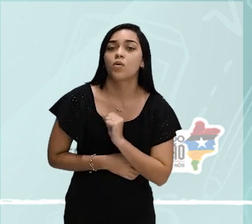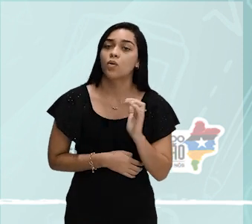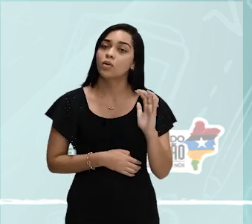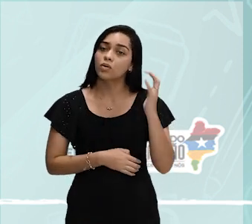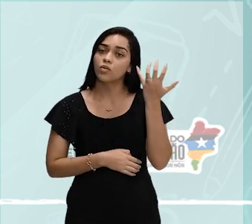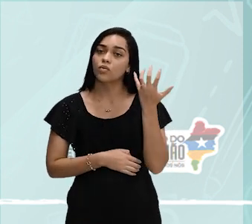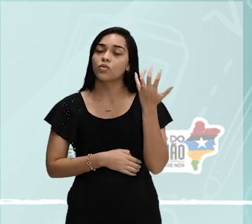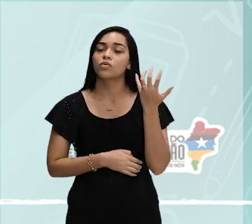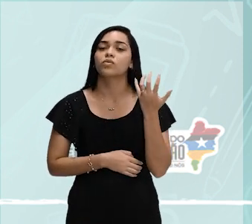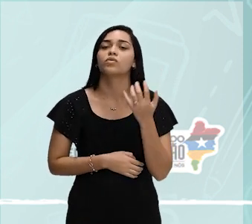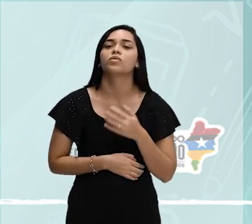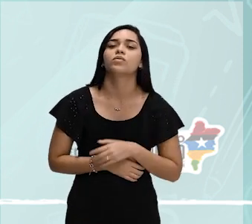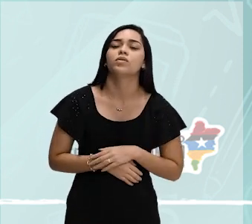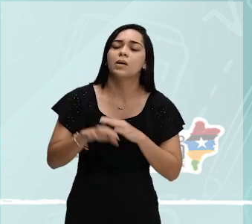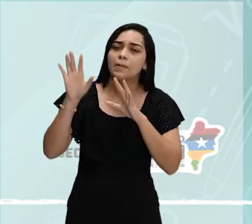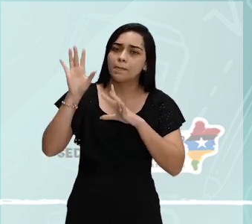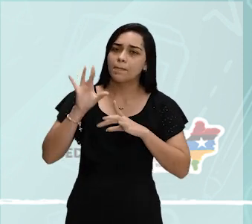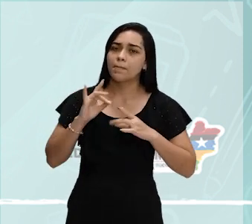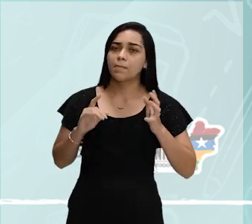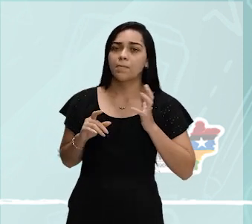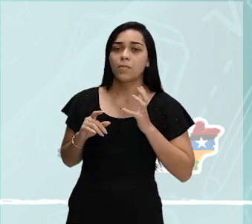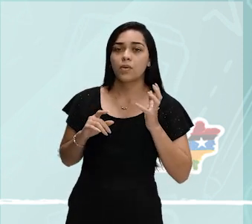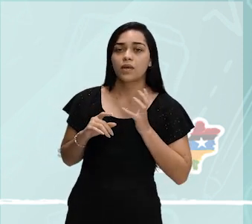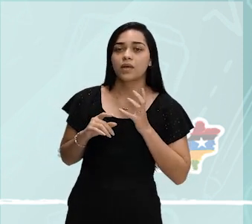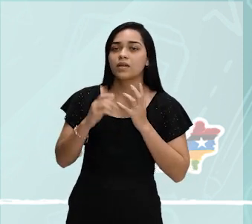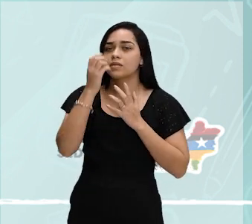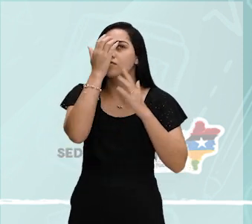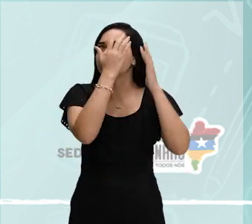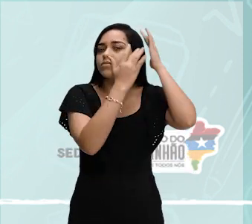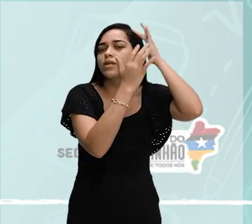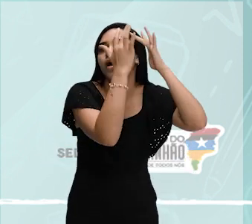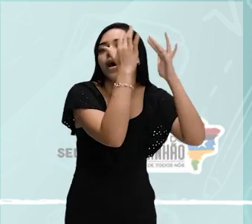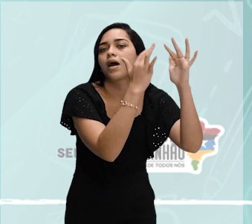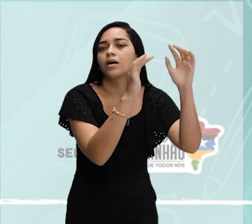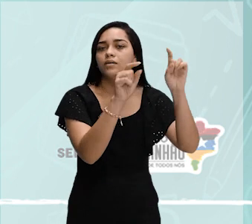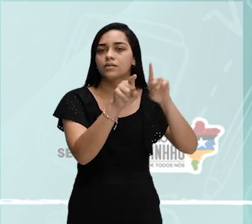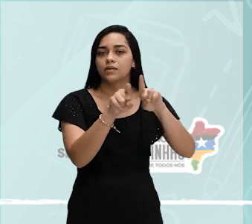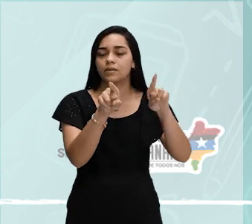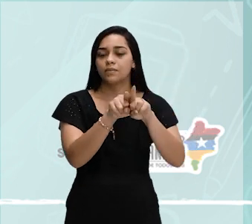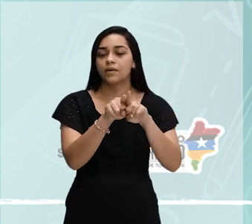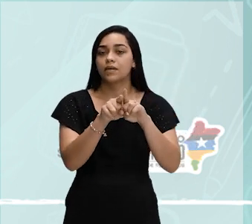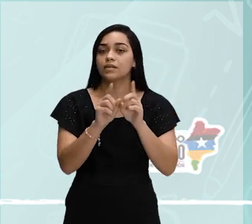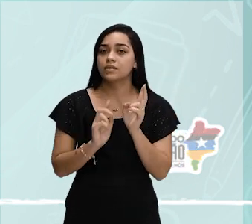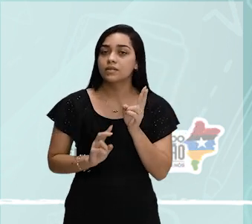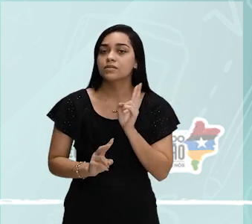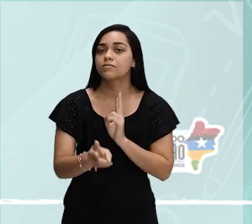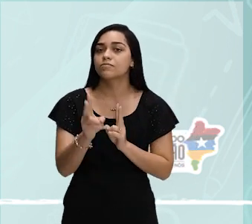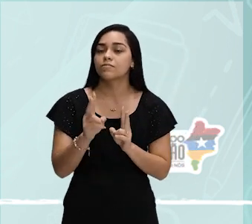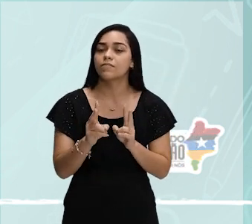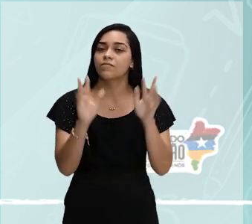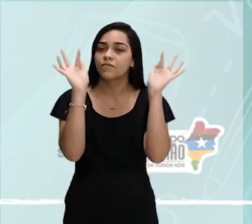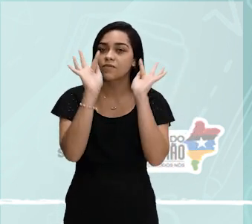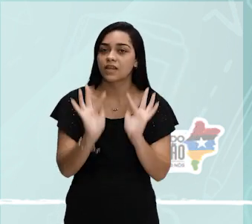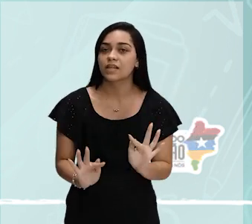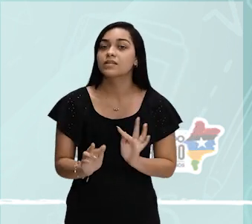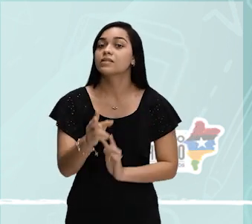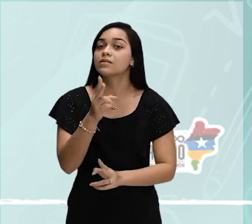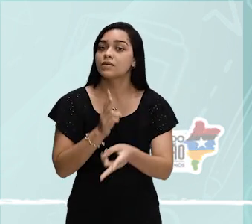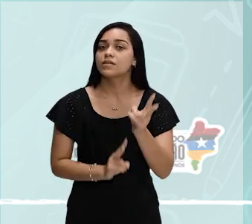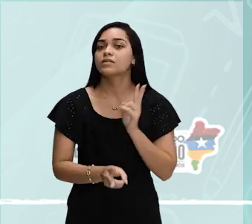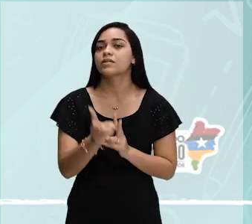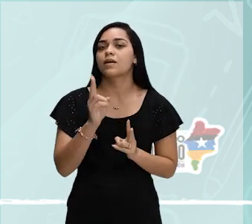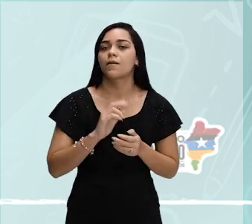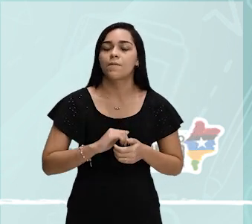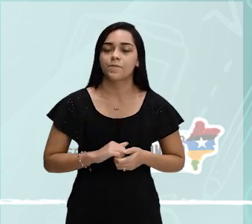possibilidade de realização, personagens burgueses idealizados, culminando sempre com o habitual. Isso aí,